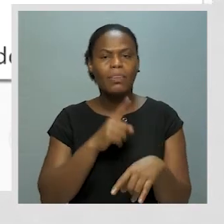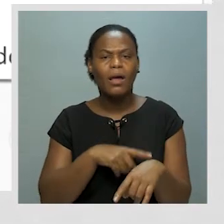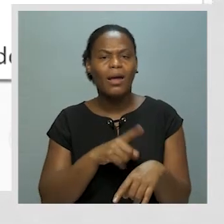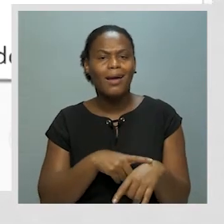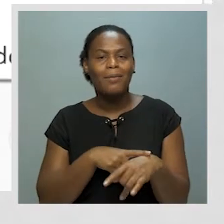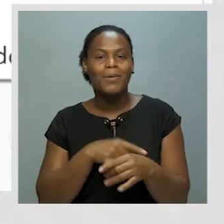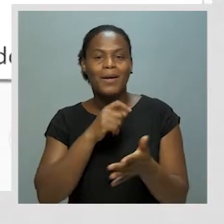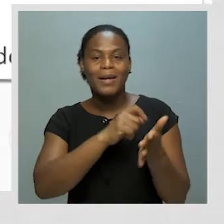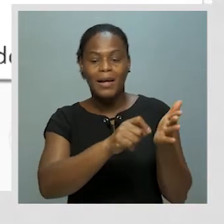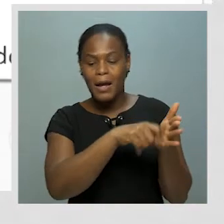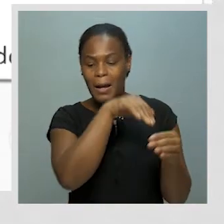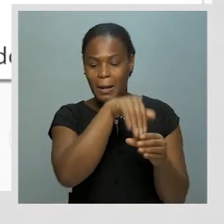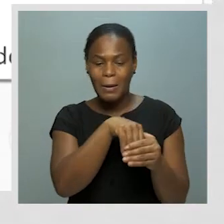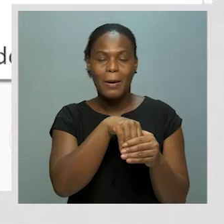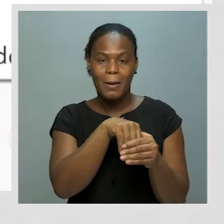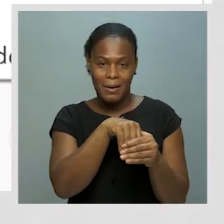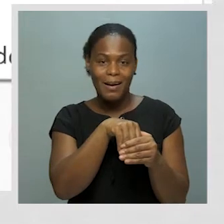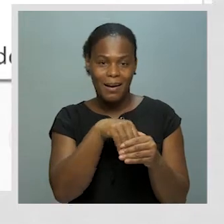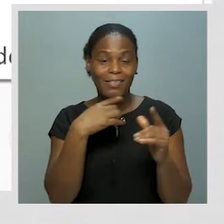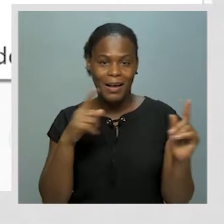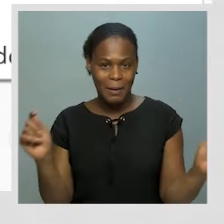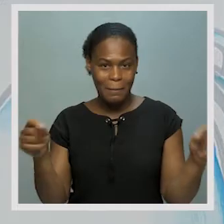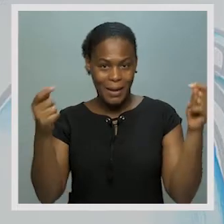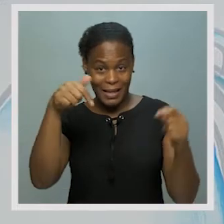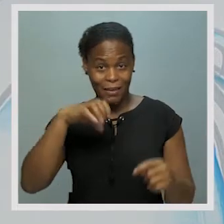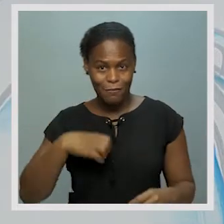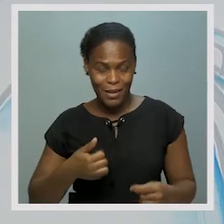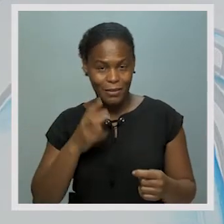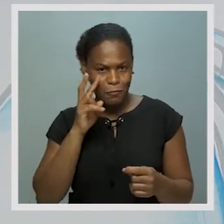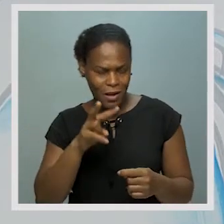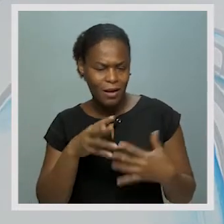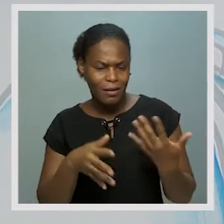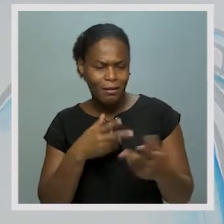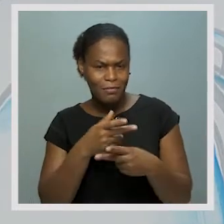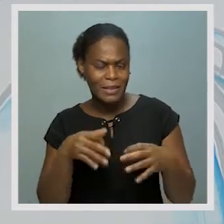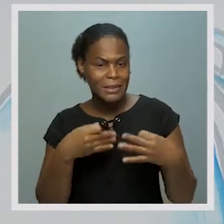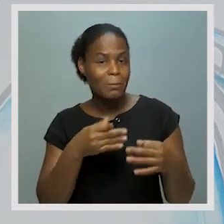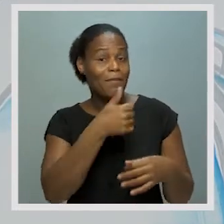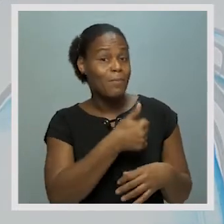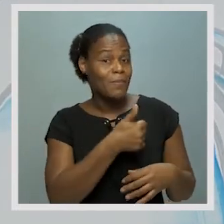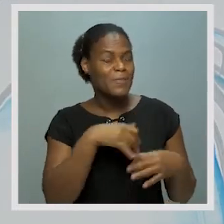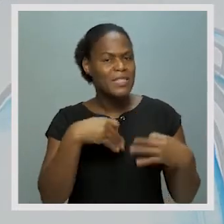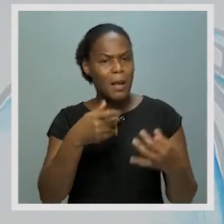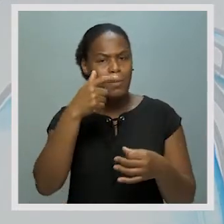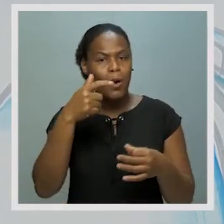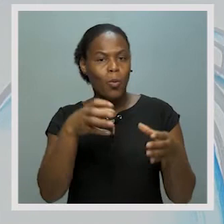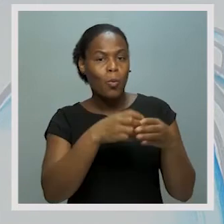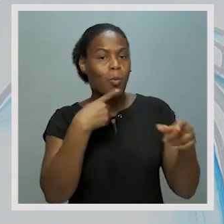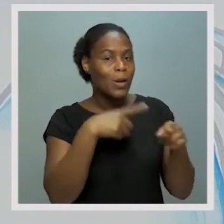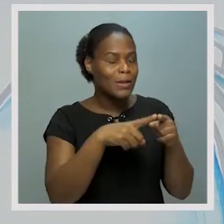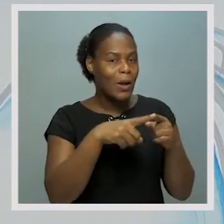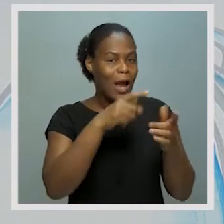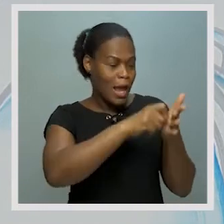ocasião eleitoralista das campanhas em Cabo Verde. Reparem que sempre que um partido perde